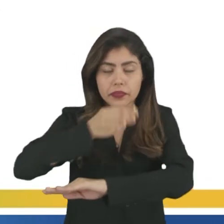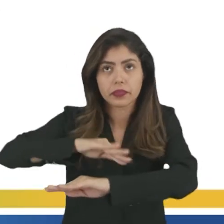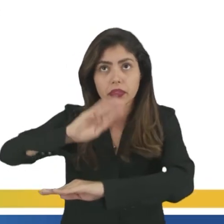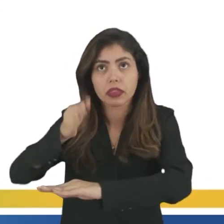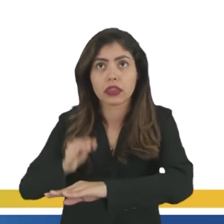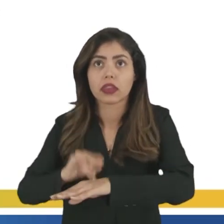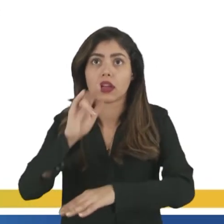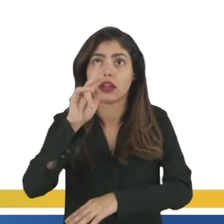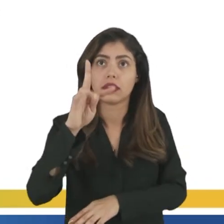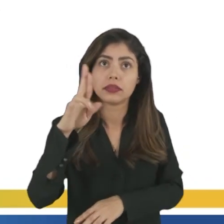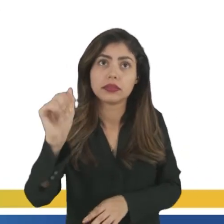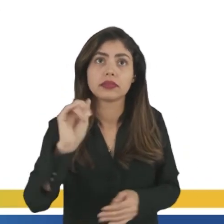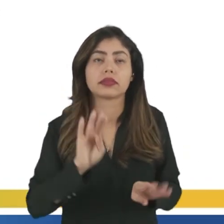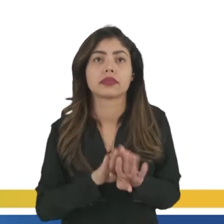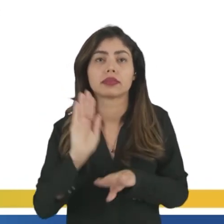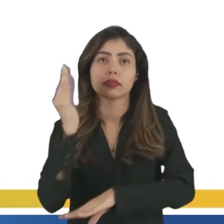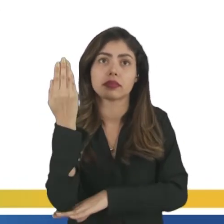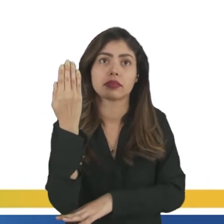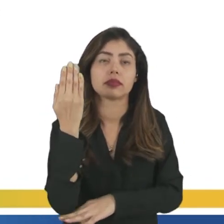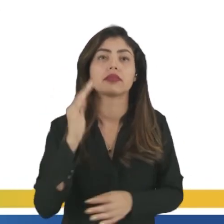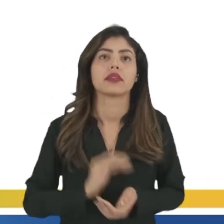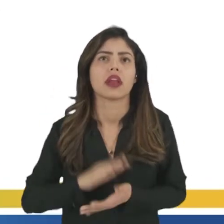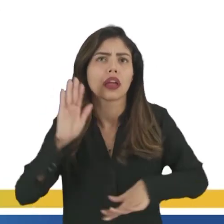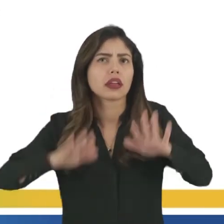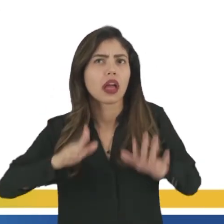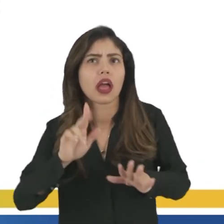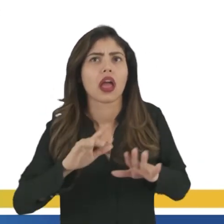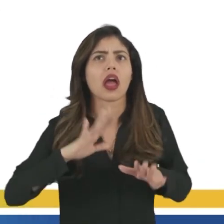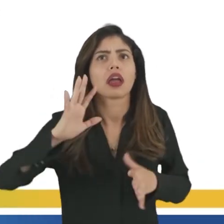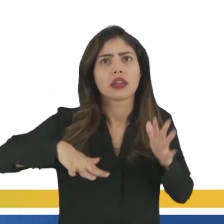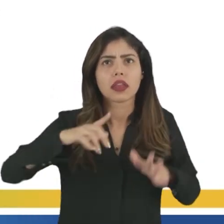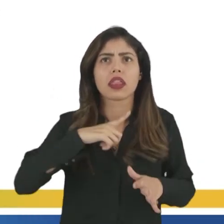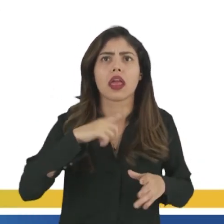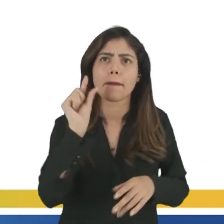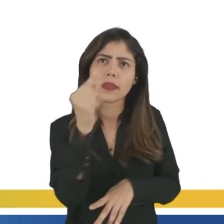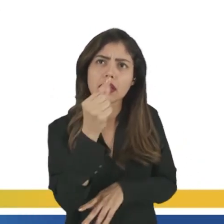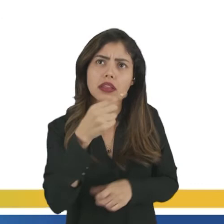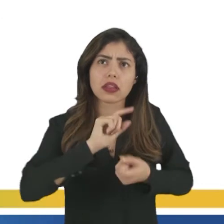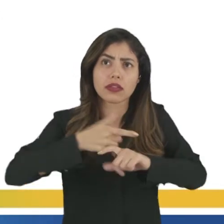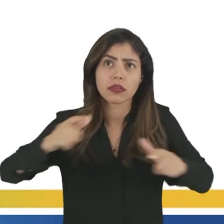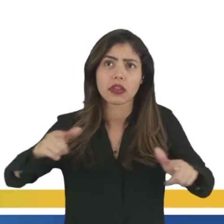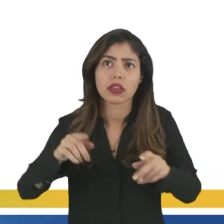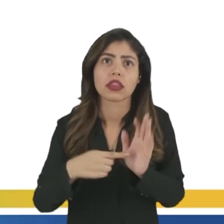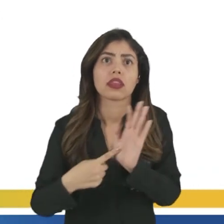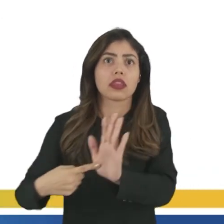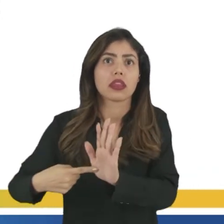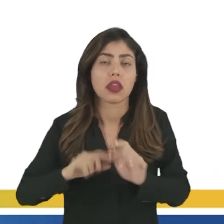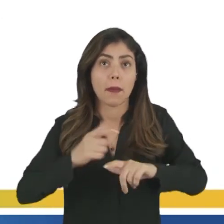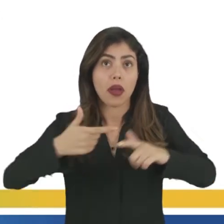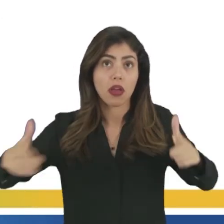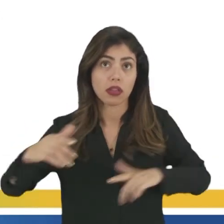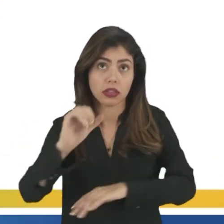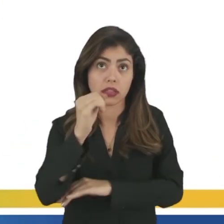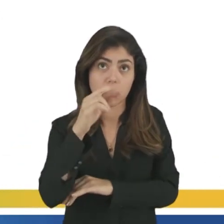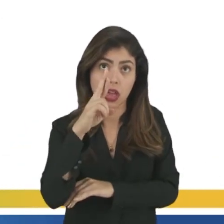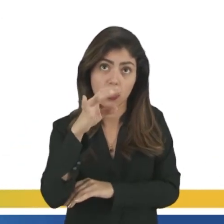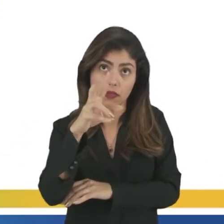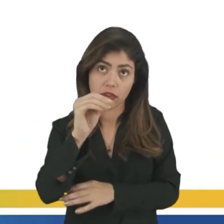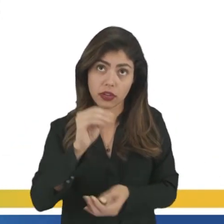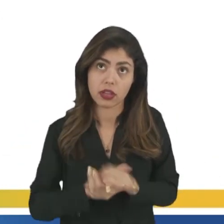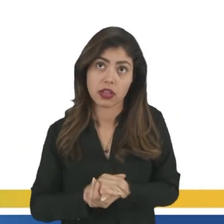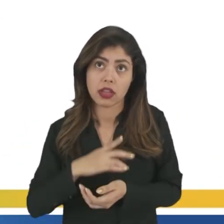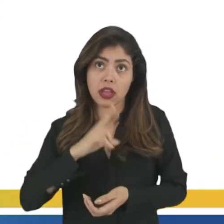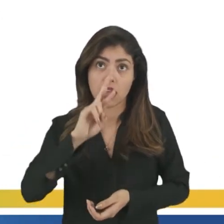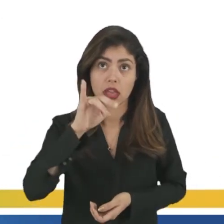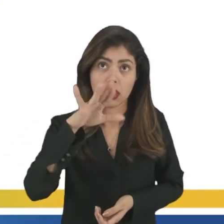e talhas em madeira de marfim. Essas obras geralmente eram de pequenas dimensões, apesar de obras maiores, como o sarcófago